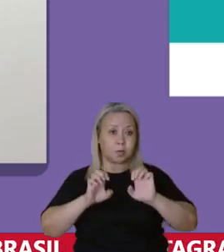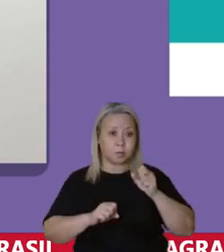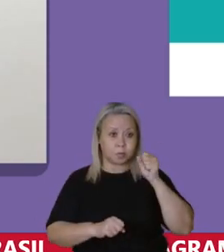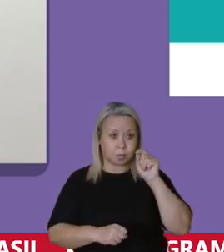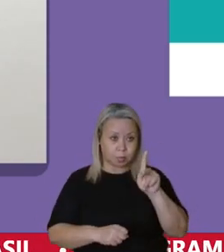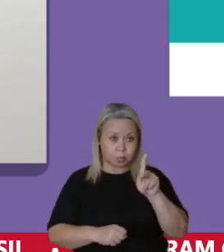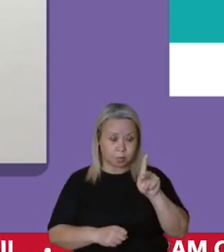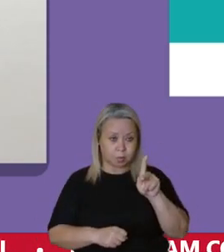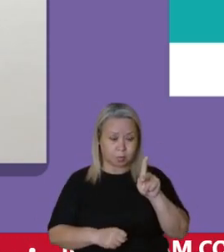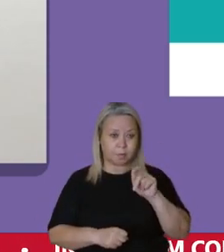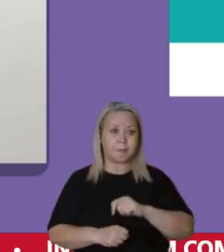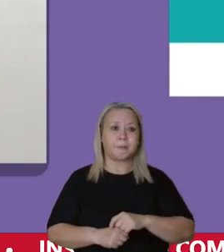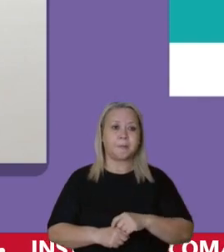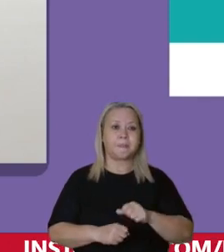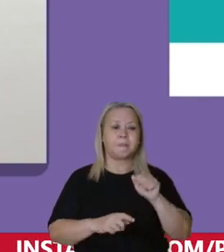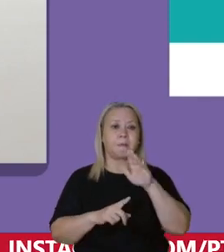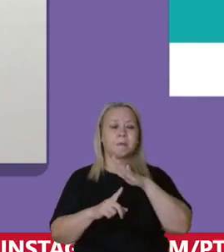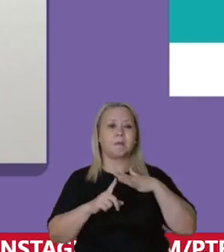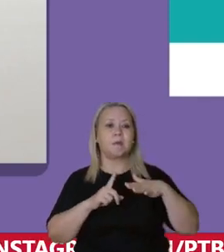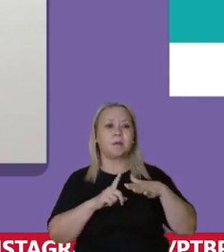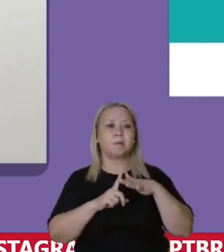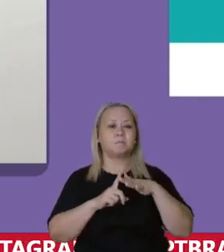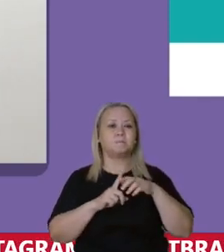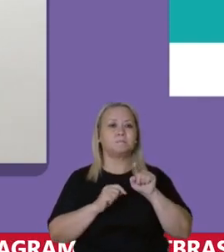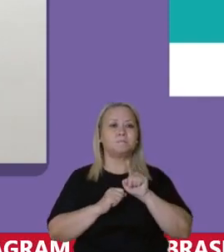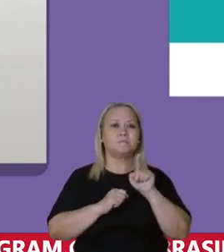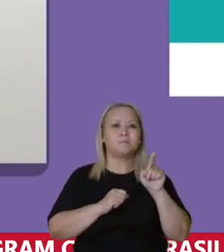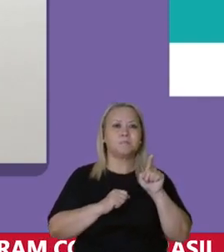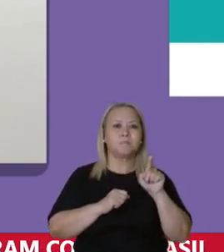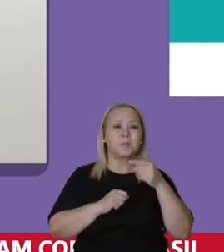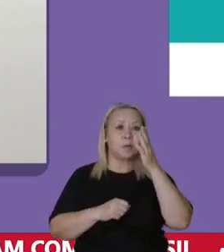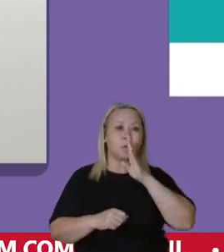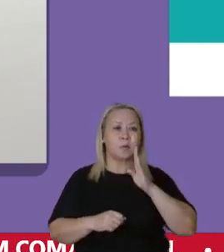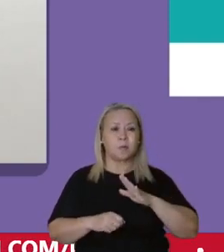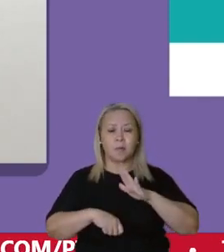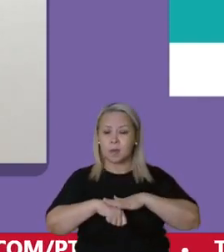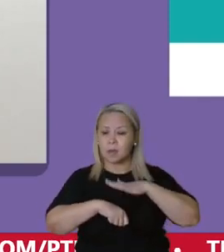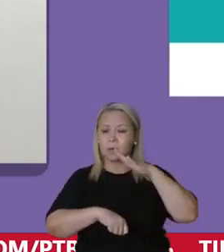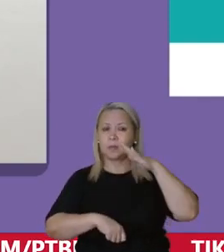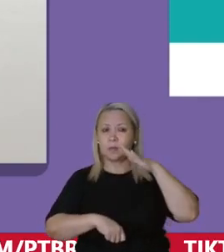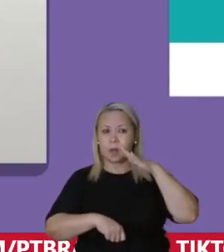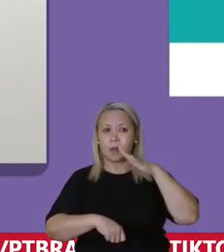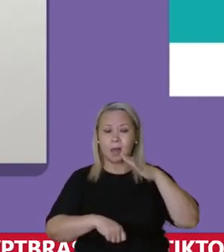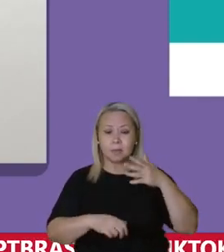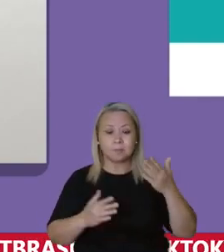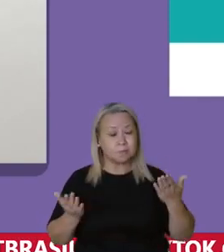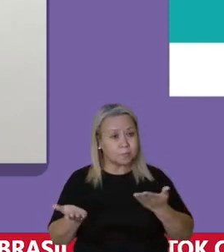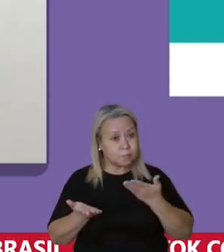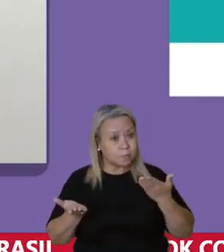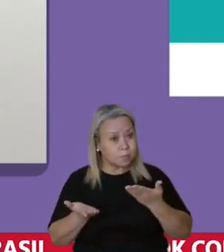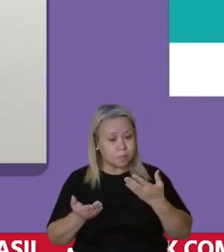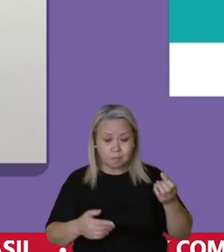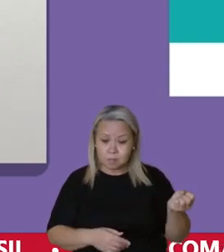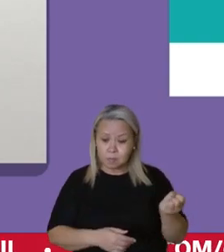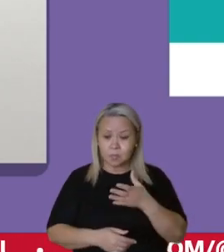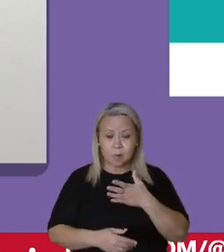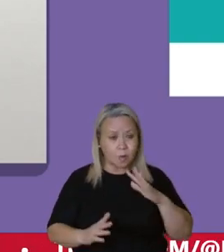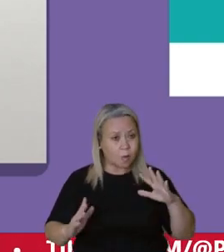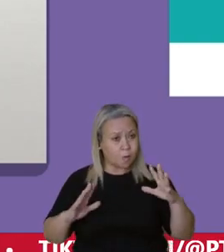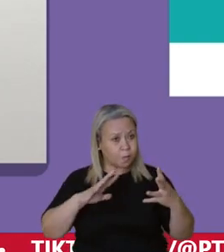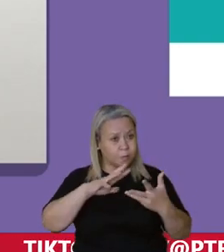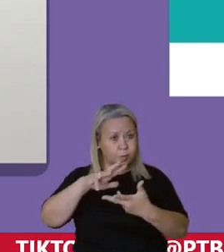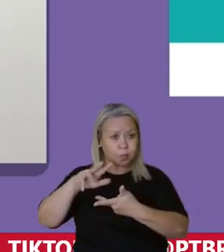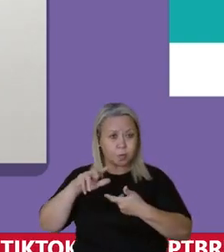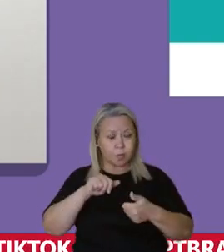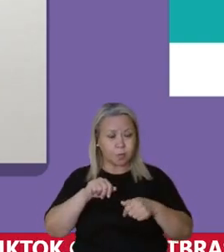seguridade social, então, ele ajuda, no Brasil é um dos mais modernos no mundo. Ele,